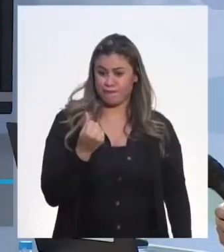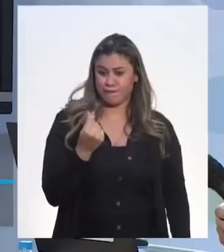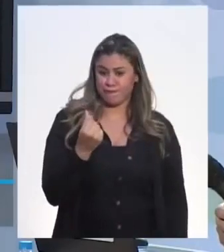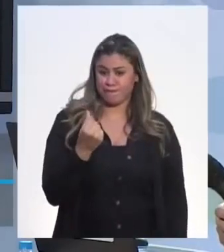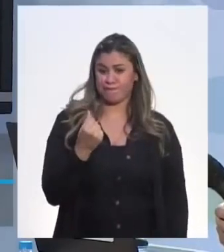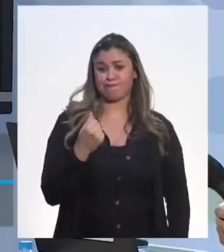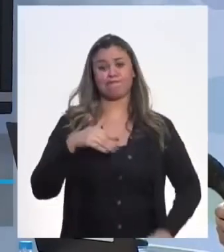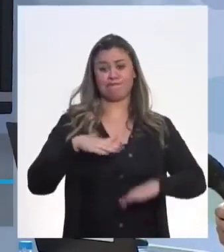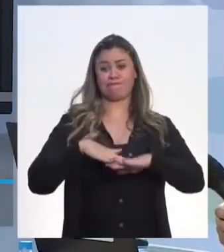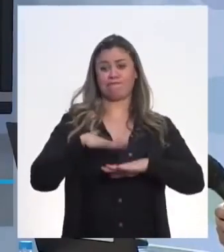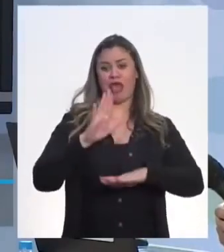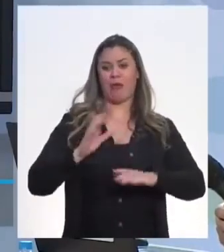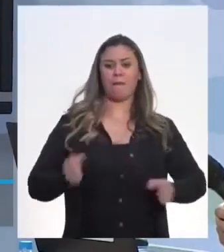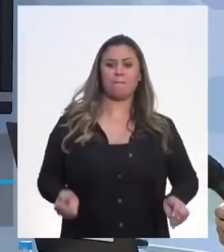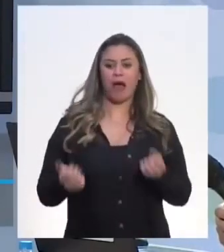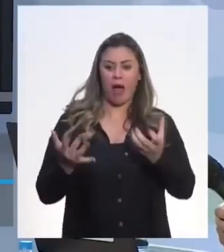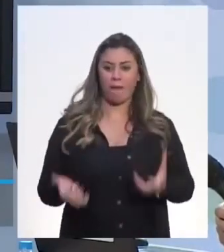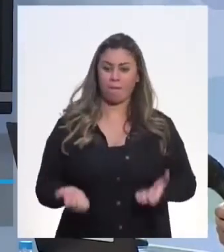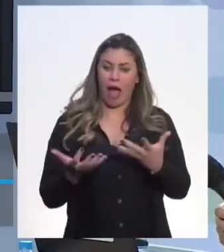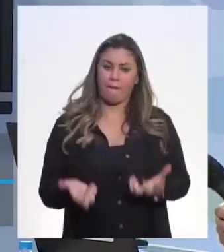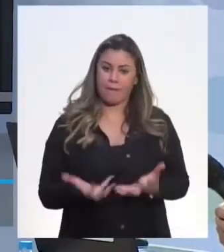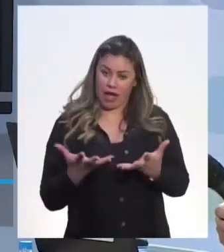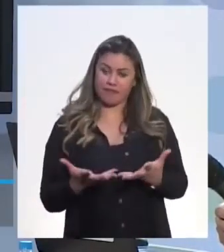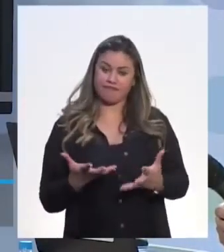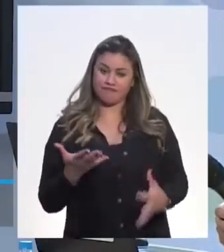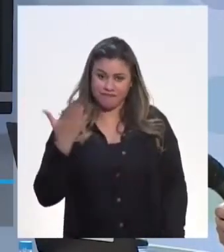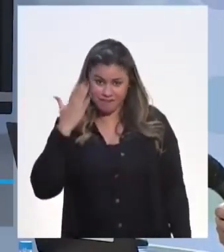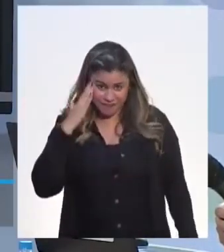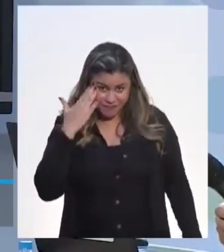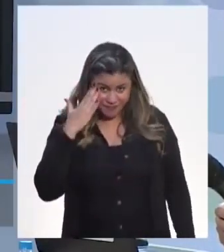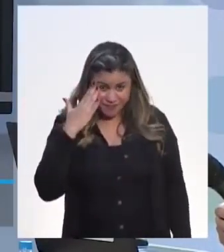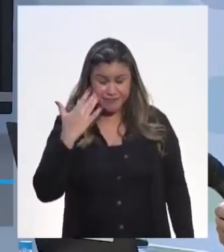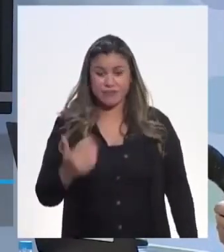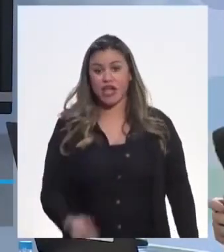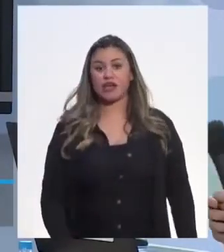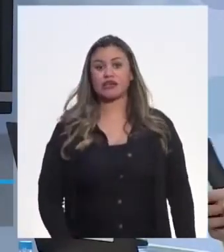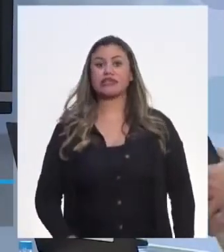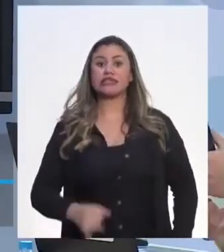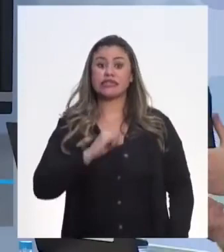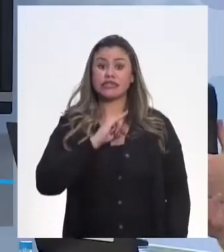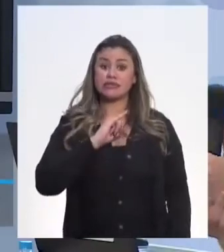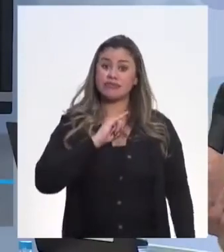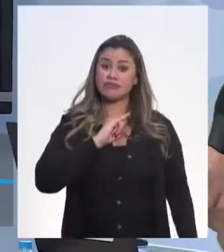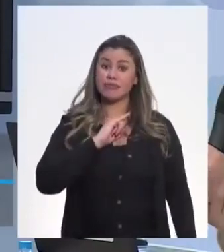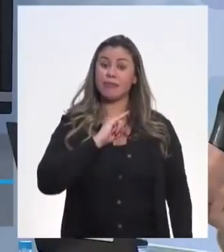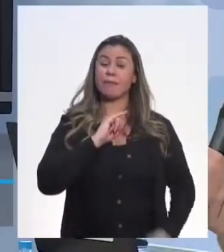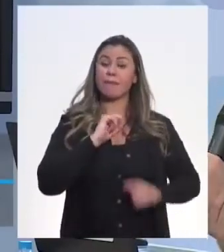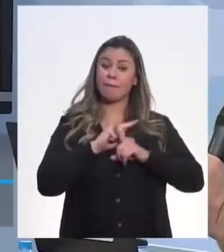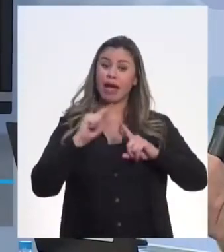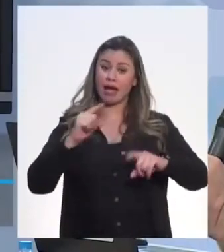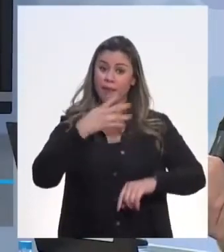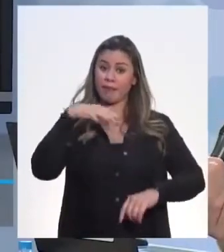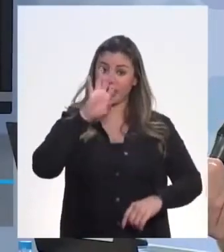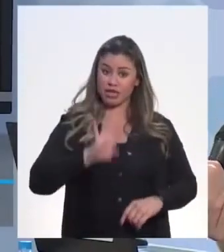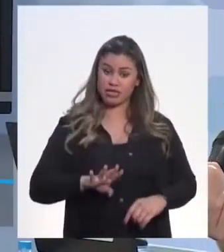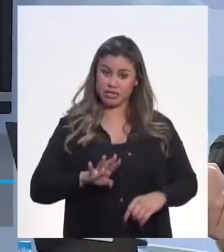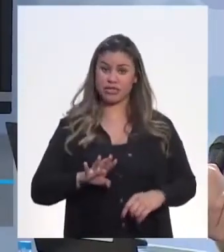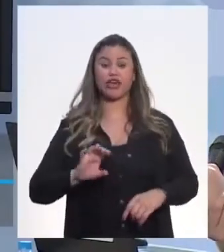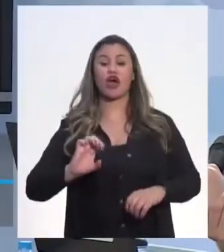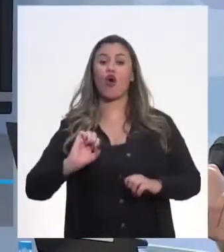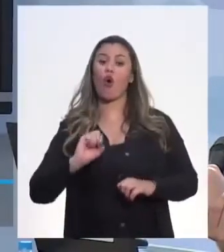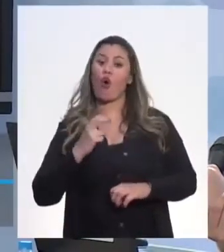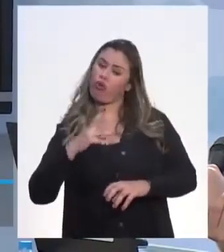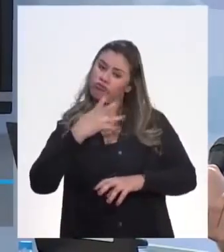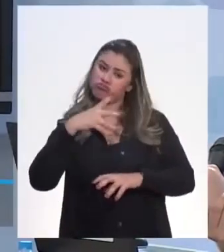do que ela poderia certo mas a planilha eletrônica e o uso de planilhas